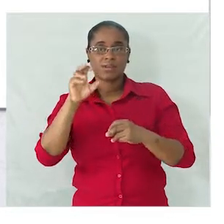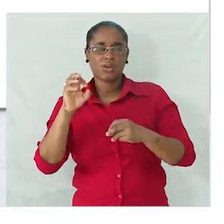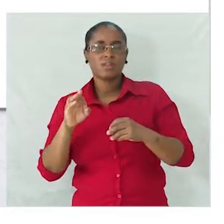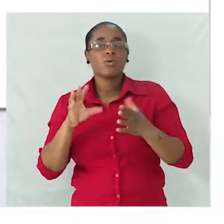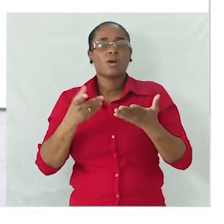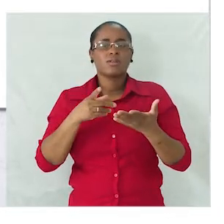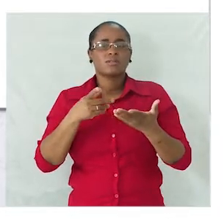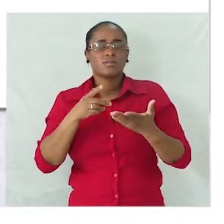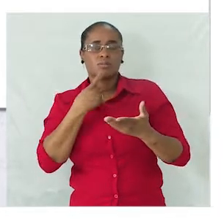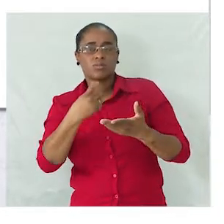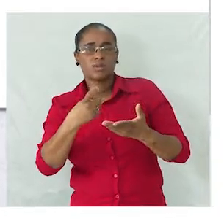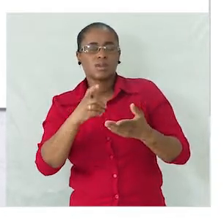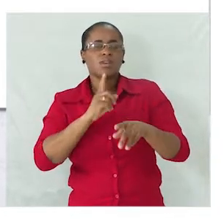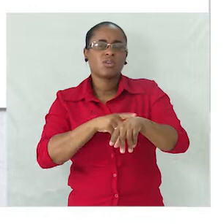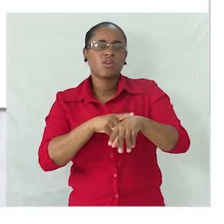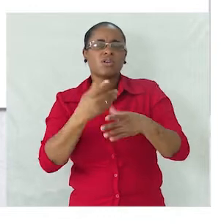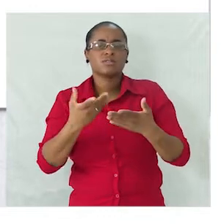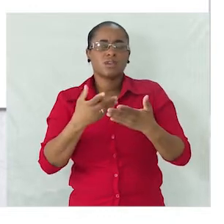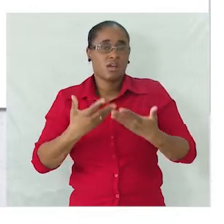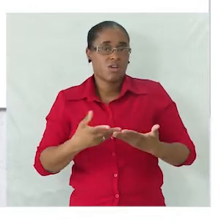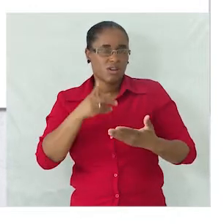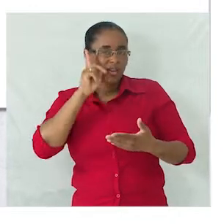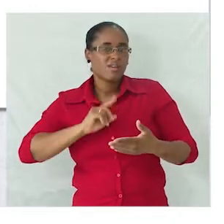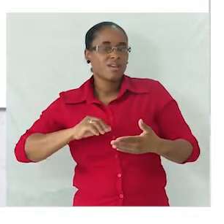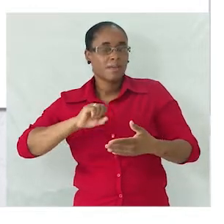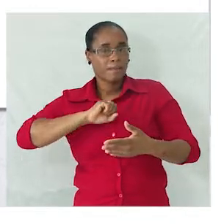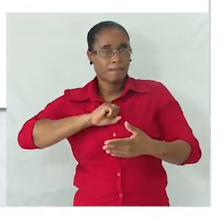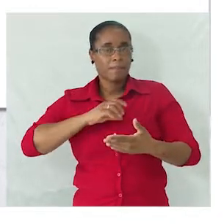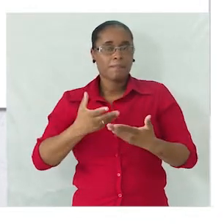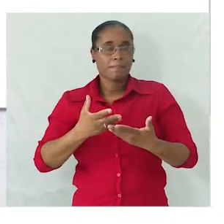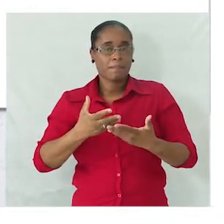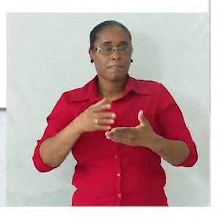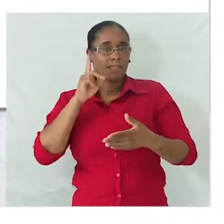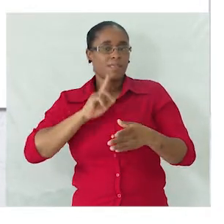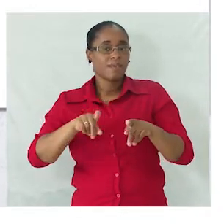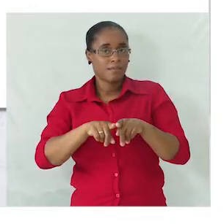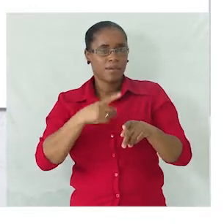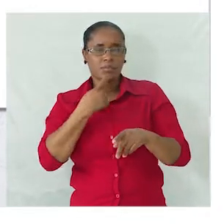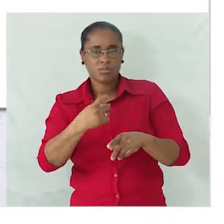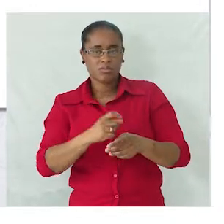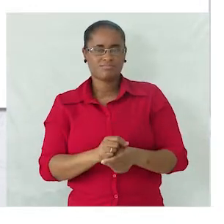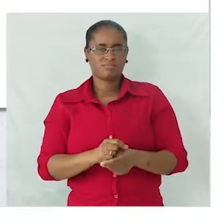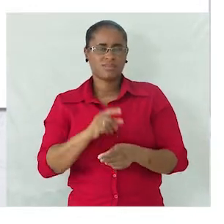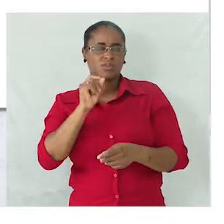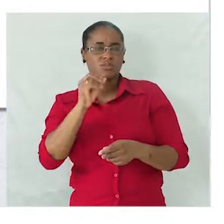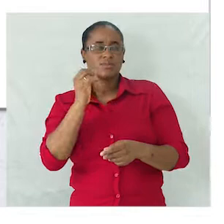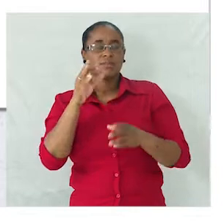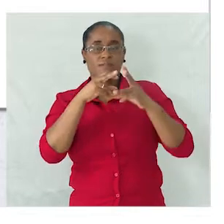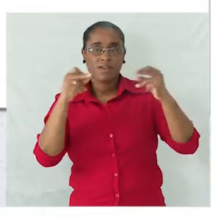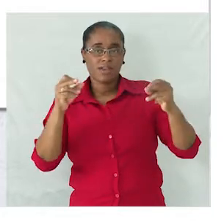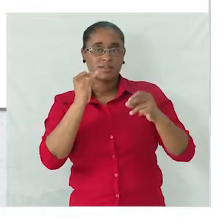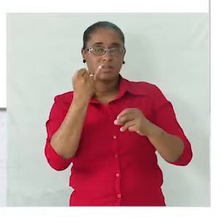são? Ainda agora, à minha irmã perguntei. Chamo frase imperativa aquela em que ordens